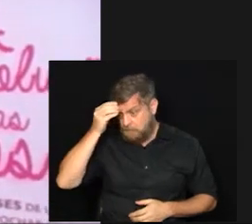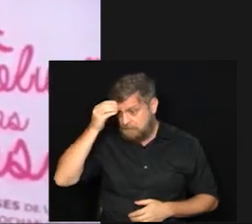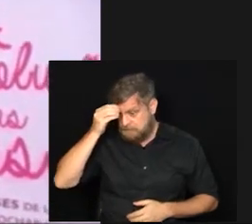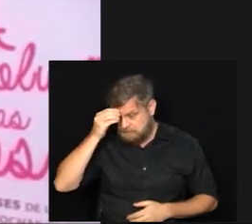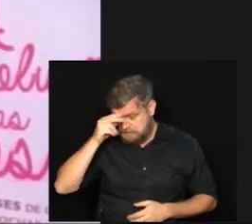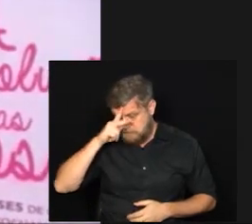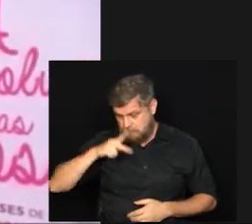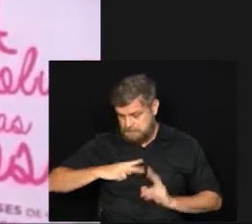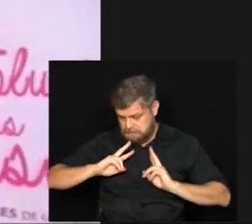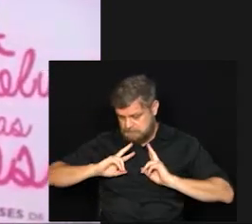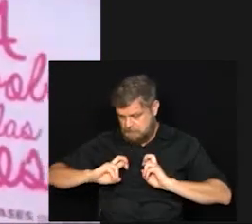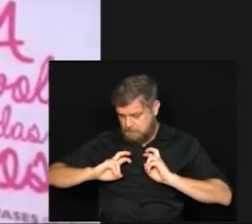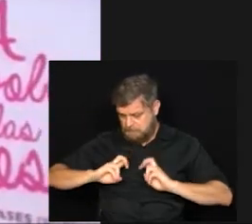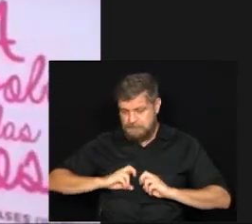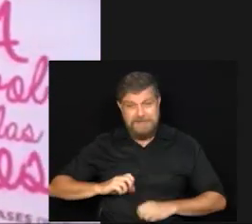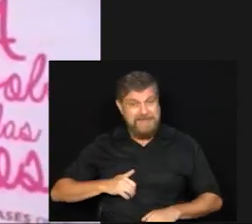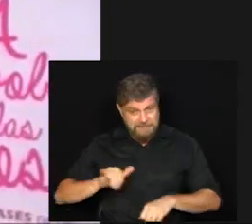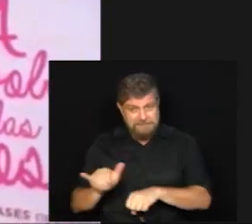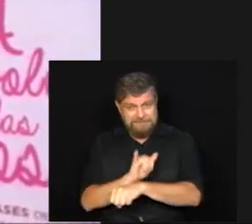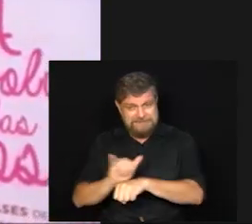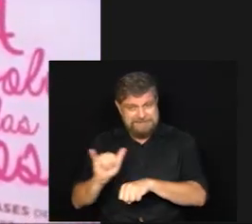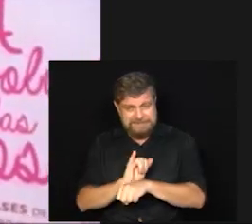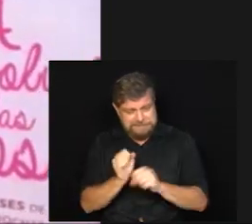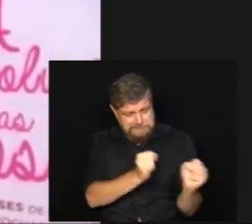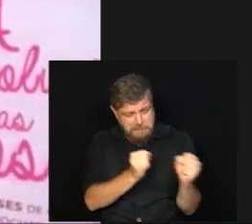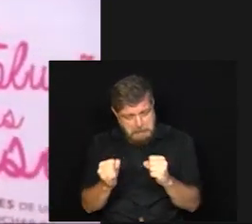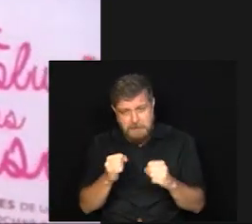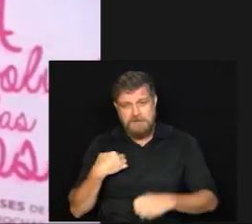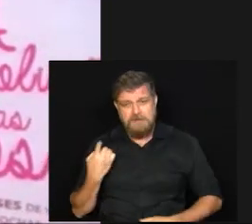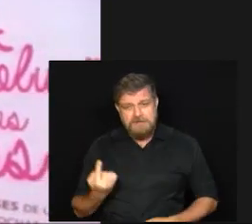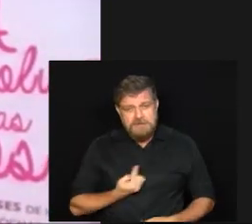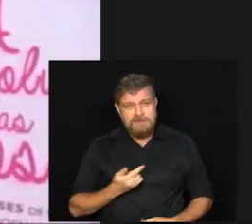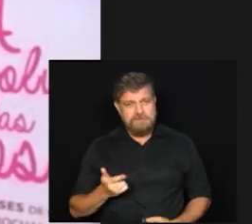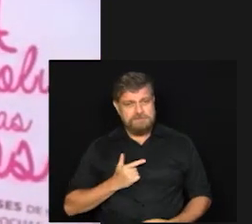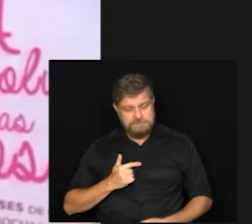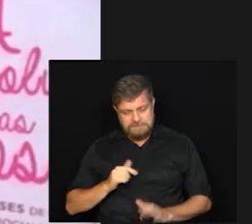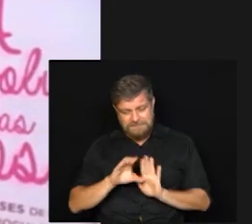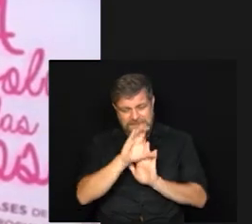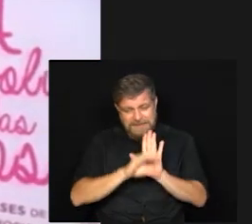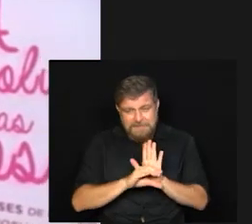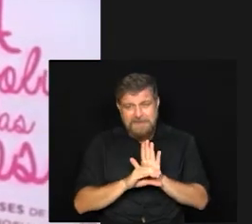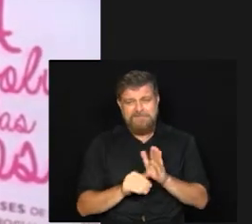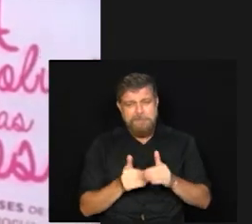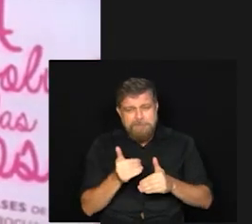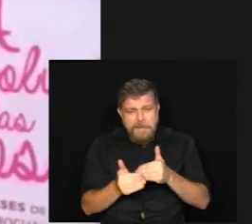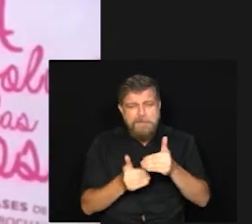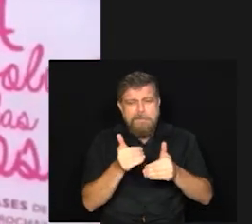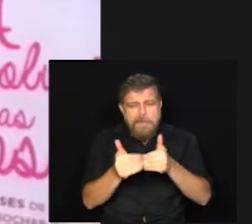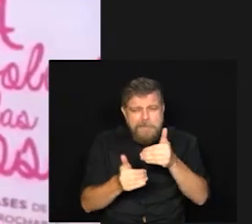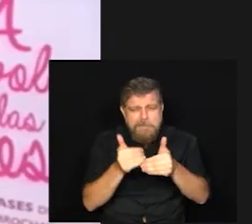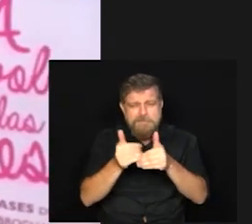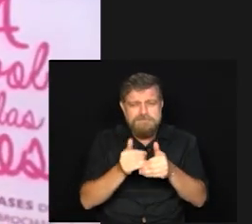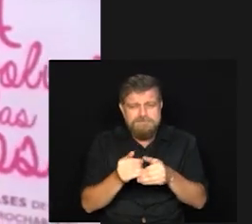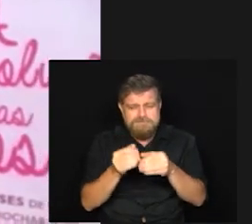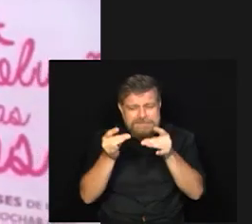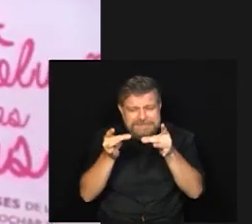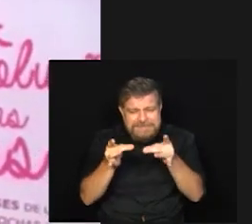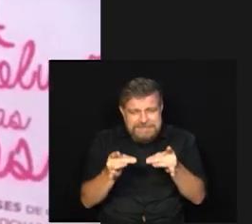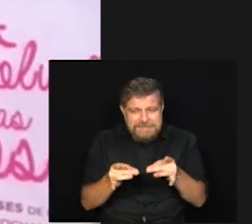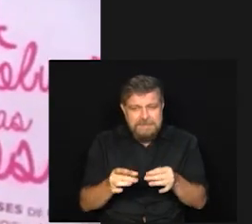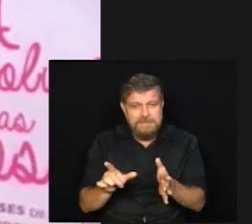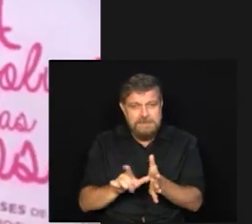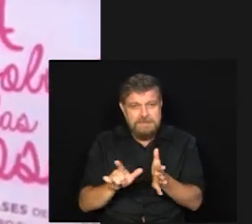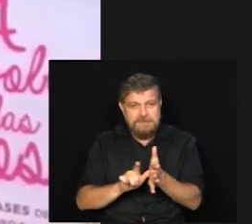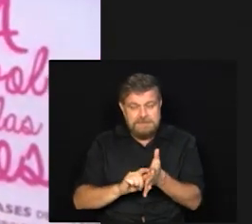autoconhecimento armas. Então, por isso que a gente veio desenvolvendo cada capítulo muito preciosamente e colocando